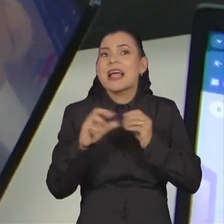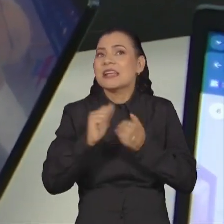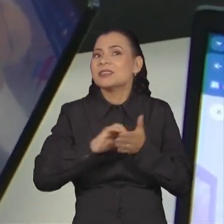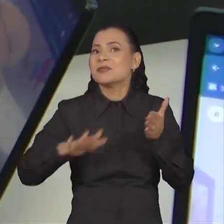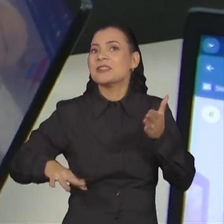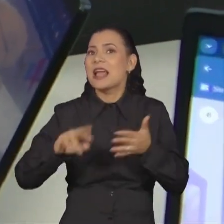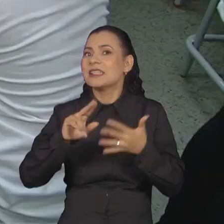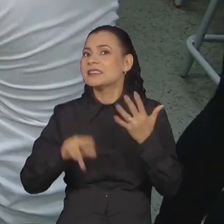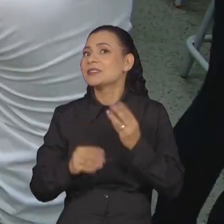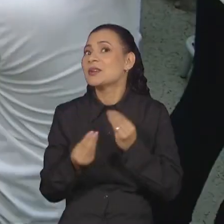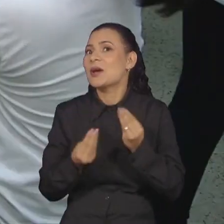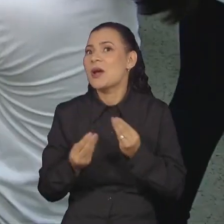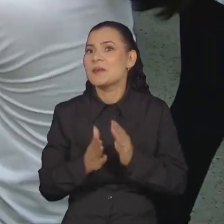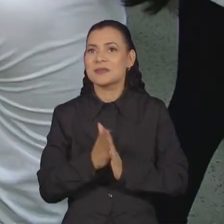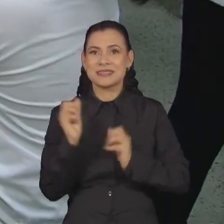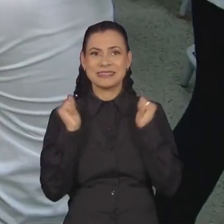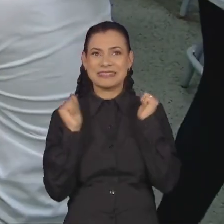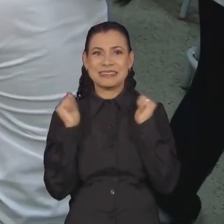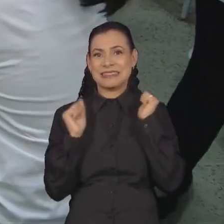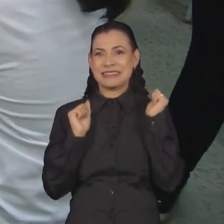atividades regulares.